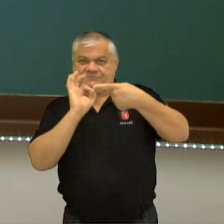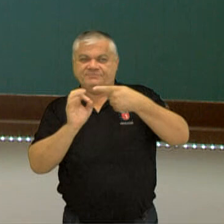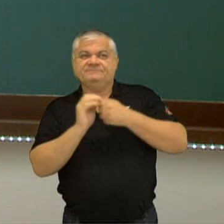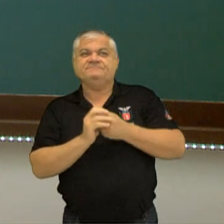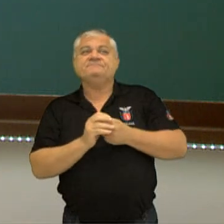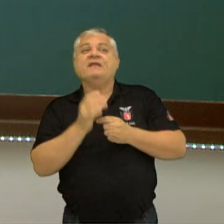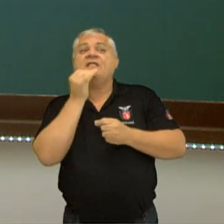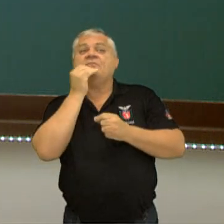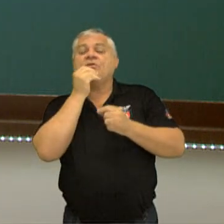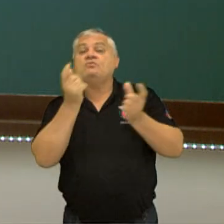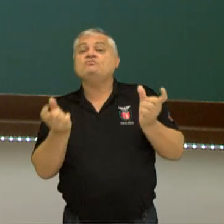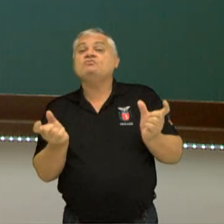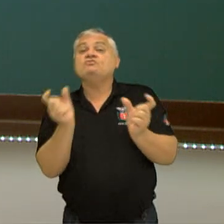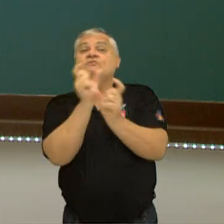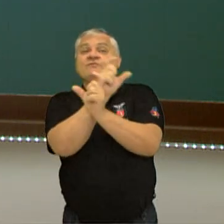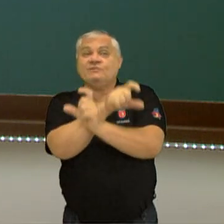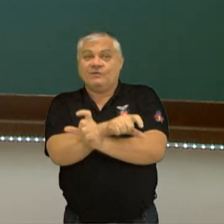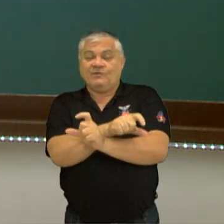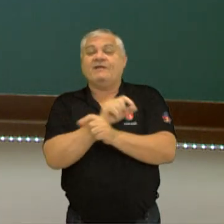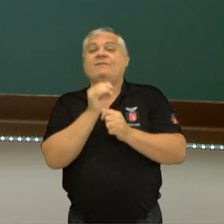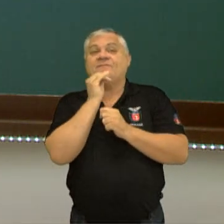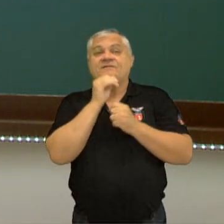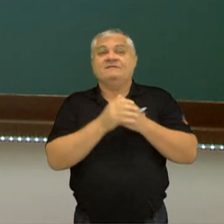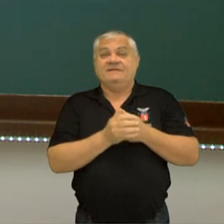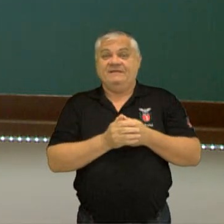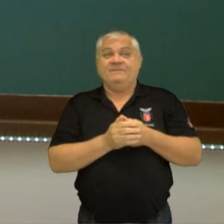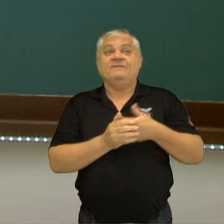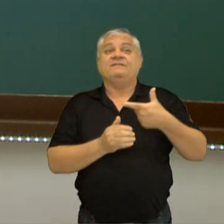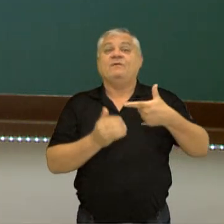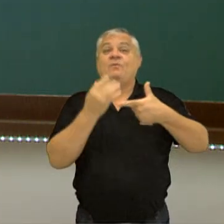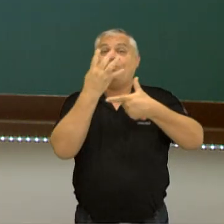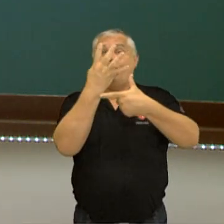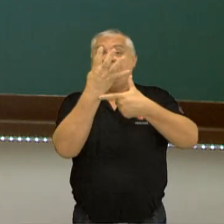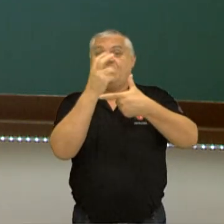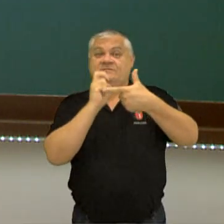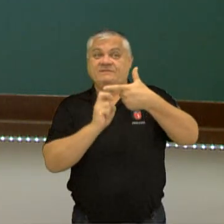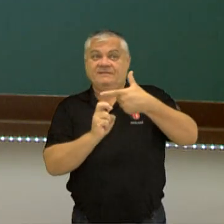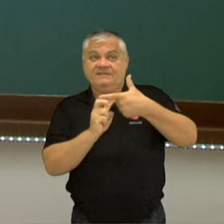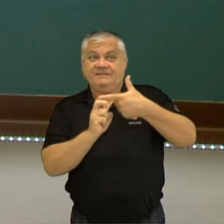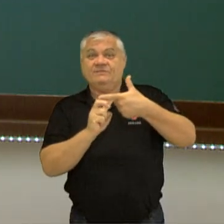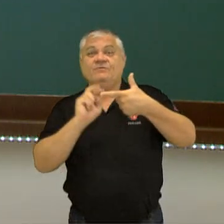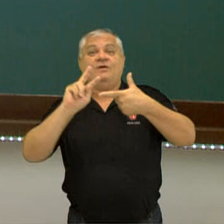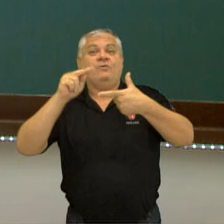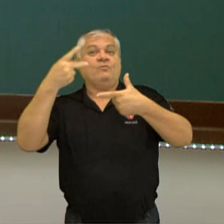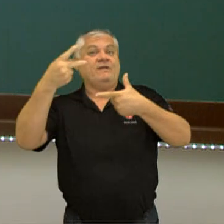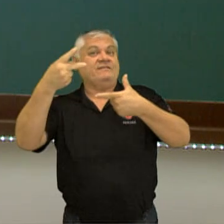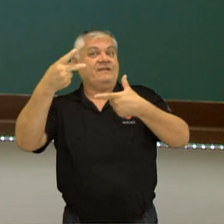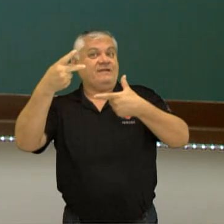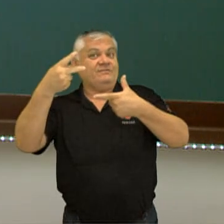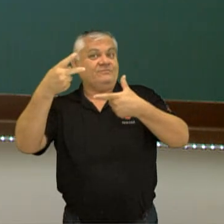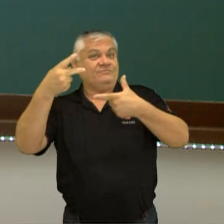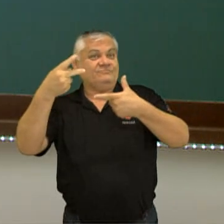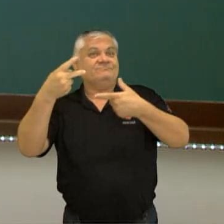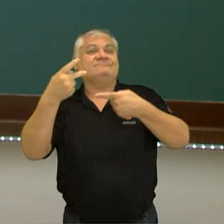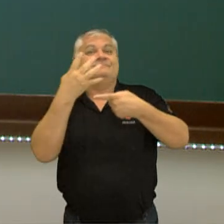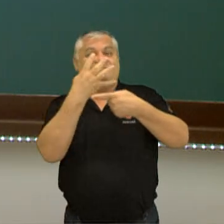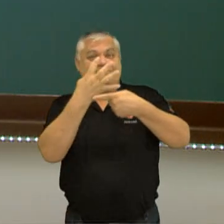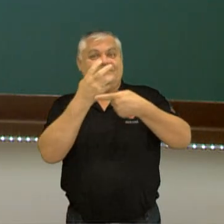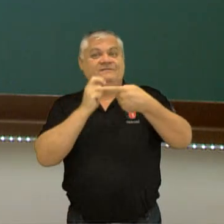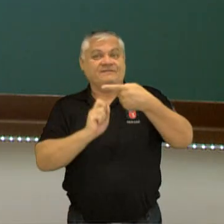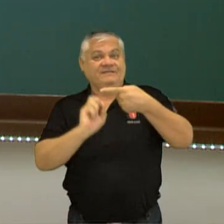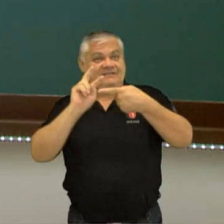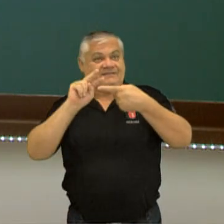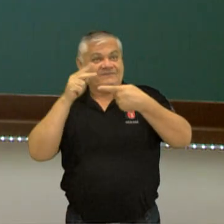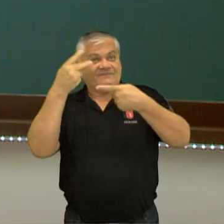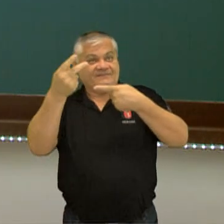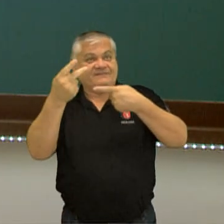fiz? Substituí o 4/5 no lugar do cosseno. Não esqueci de que ele deve estar elevado ao quadrado. Então,